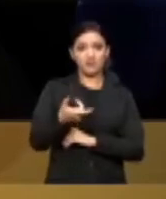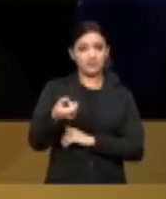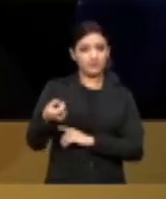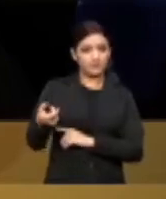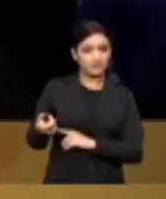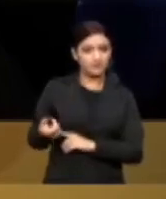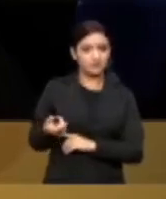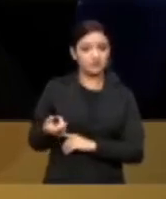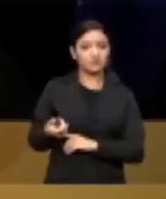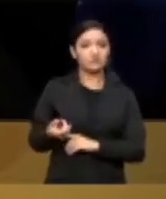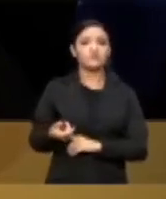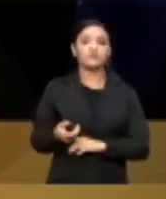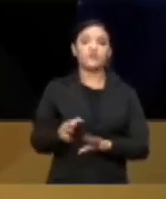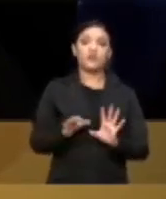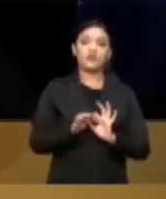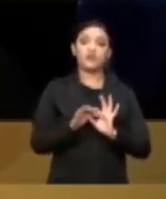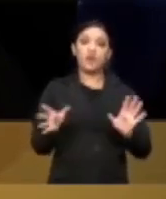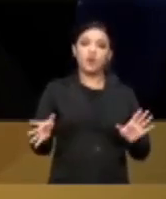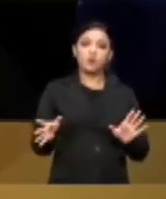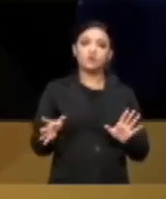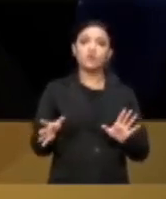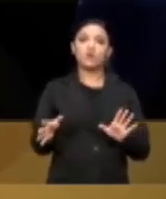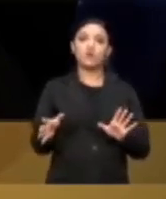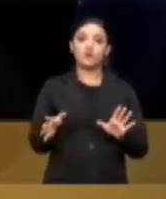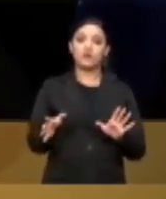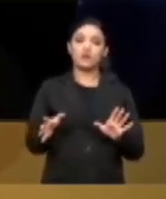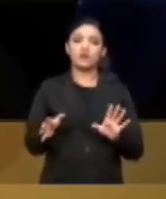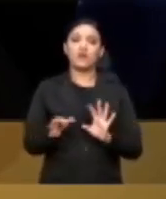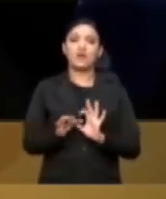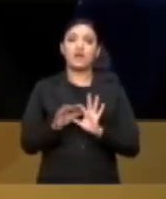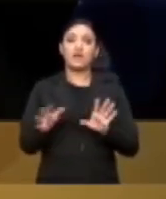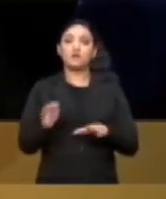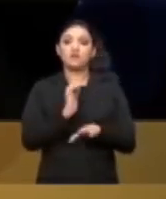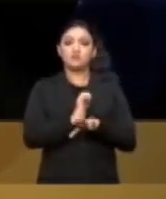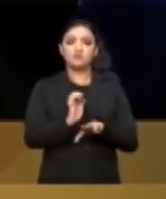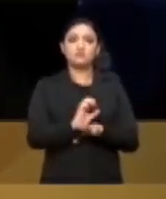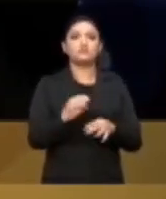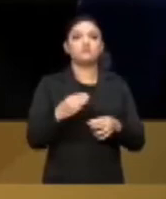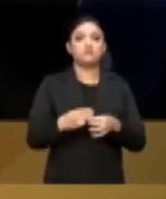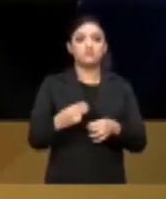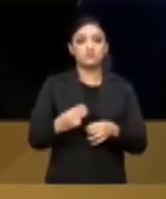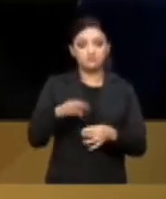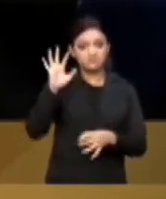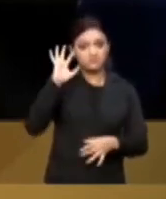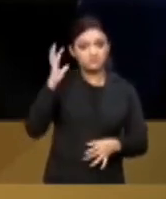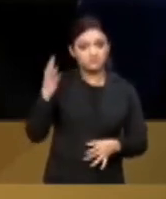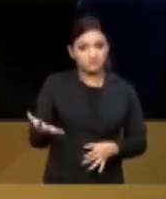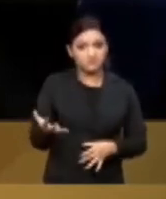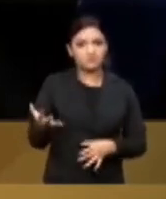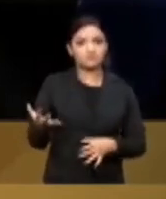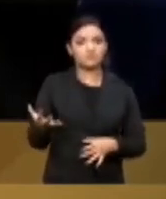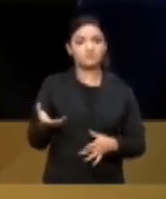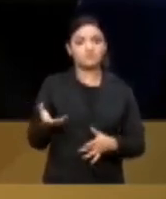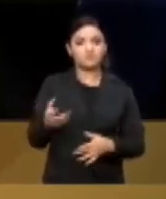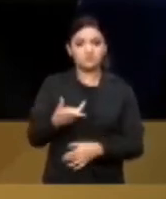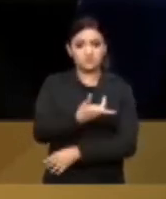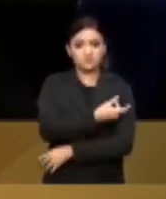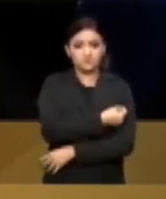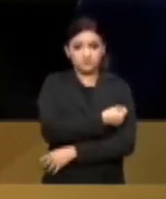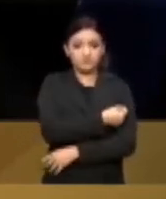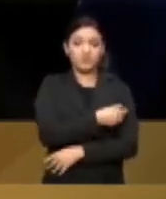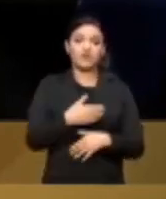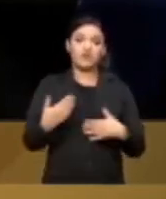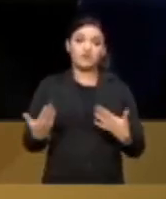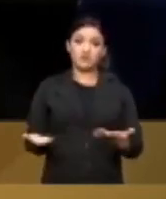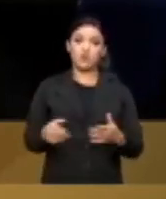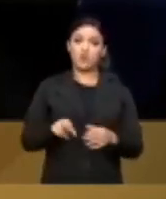autoriza os gestores locais de saúde a adotarem medidas de vacinação obrigatória para o enfrentamento da Covid, há de ser interpretado no sentido que cabe à